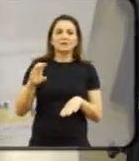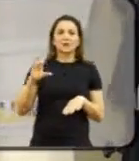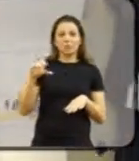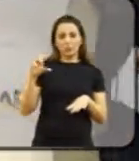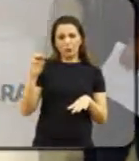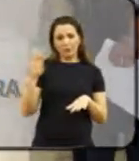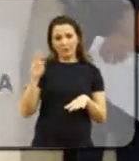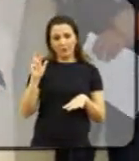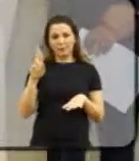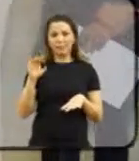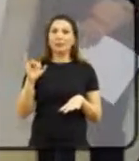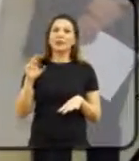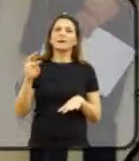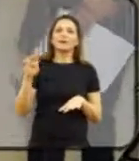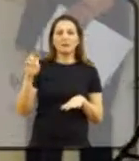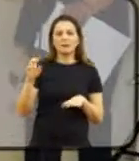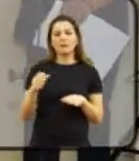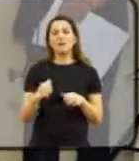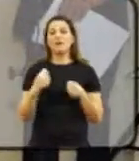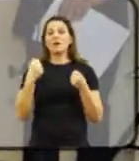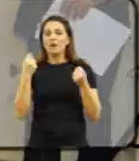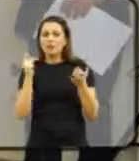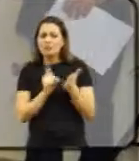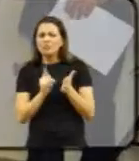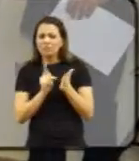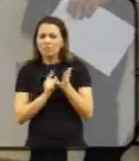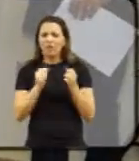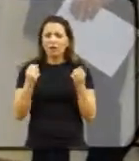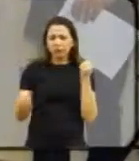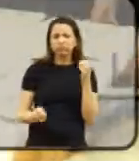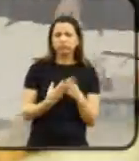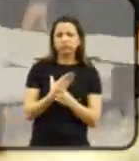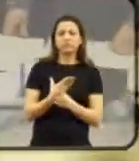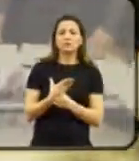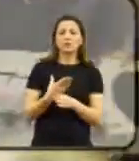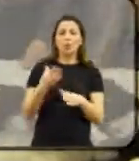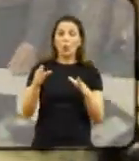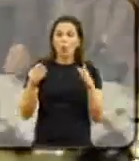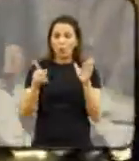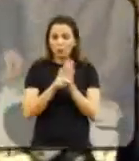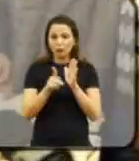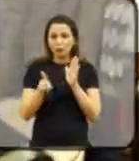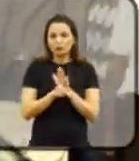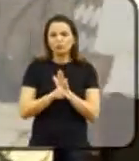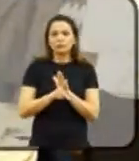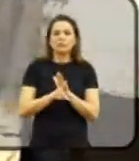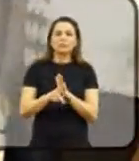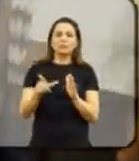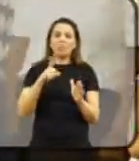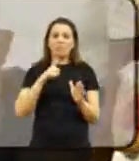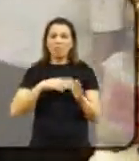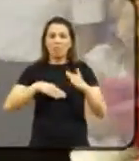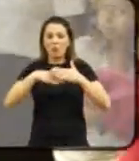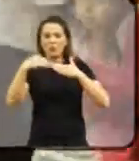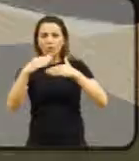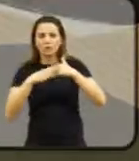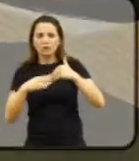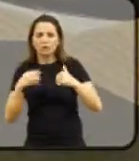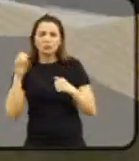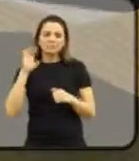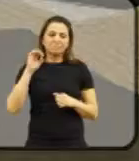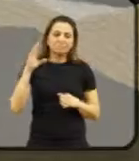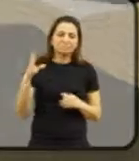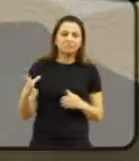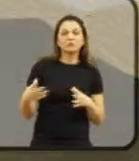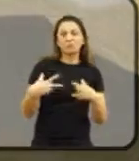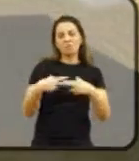essa é uma possibilidade concreta, uma vez que o projeto conta com pessoal especializado, vai produzir artigos modernos e